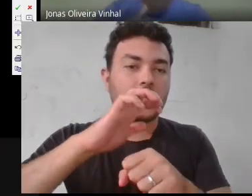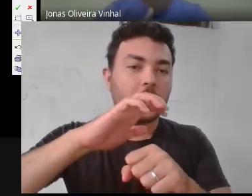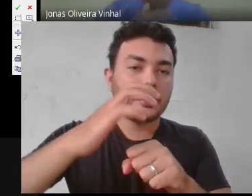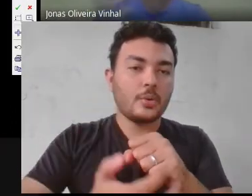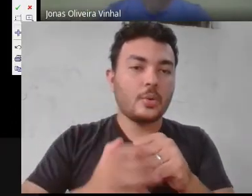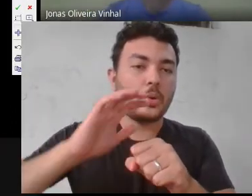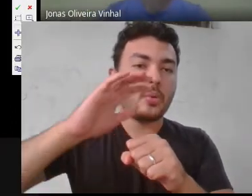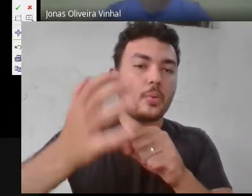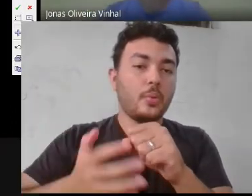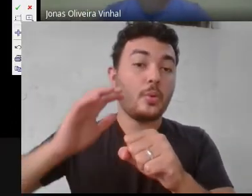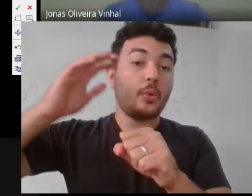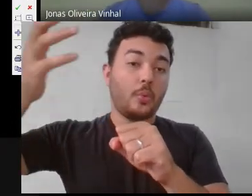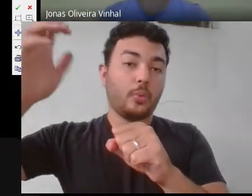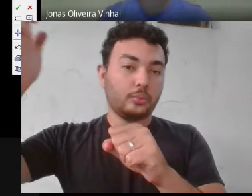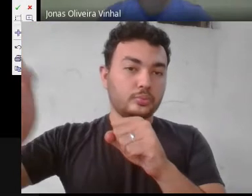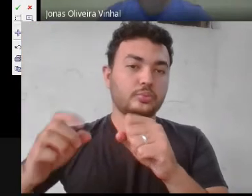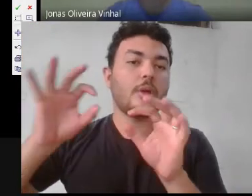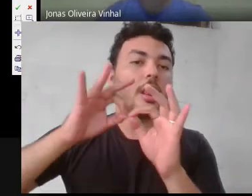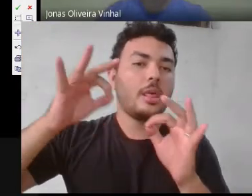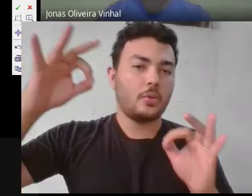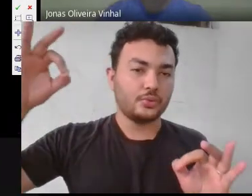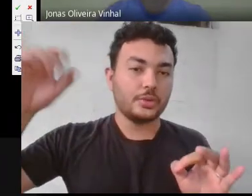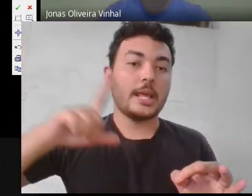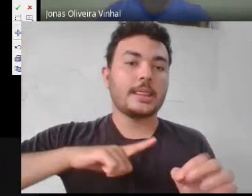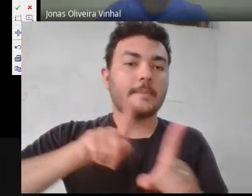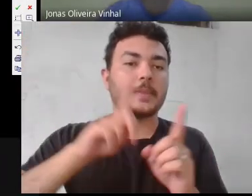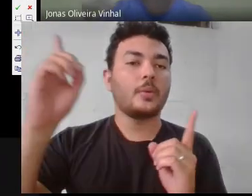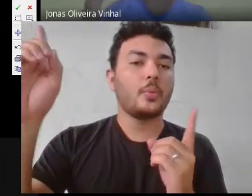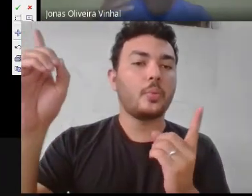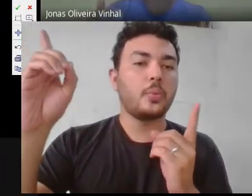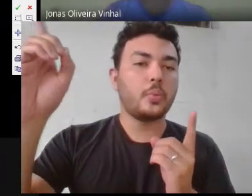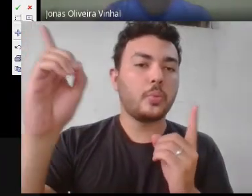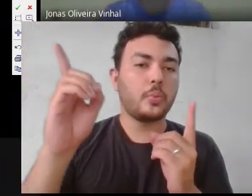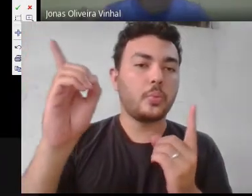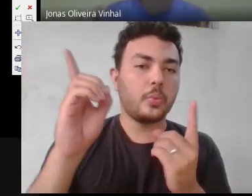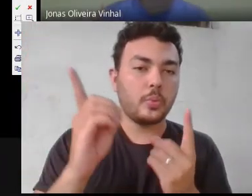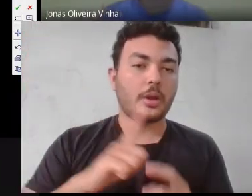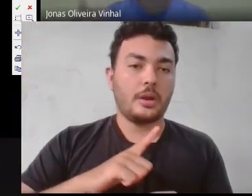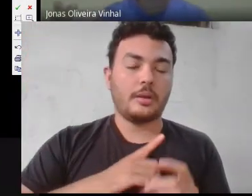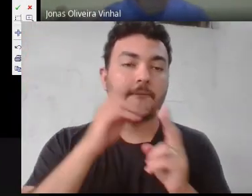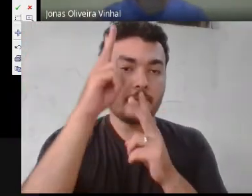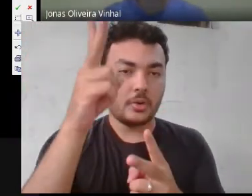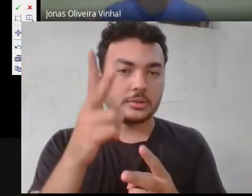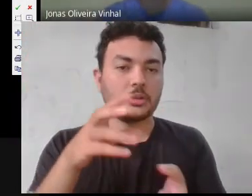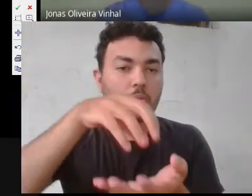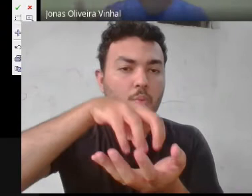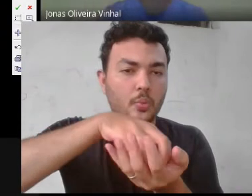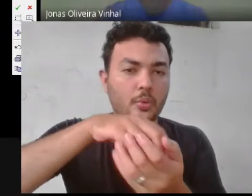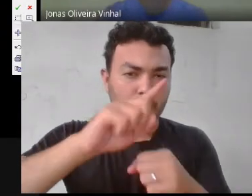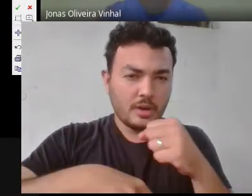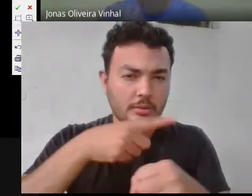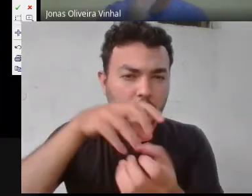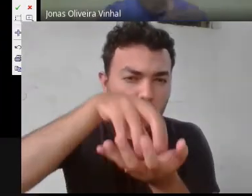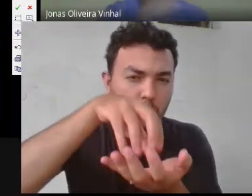disso? O porquê disso é porque a gente sabe que as ligações químicas são formadas através dos elétrons de valência, os elétrons mais externos, mais distantes